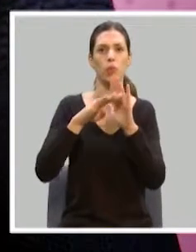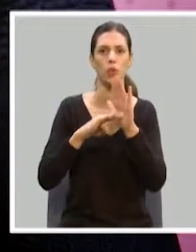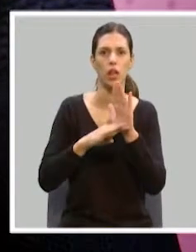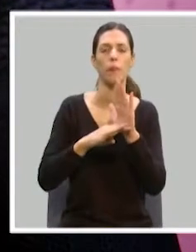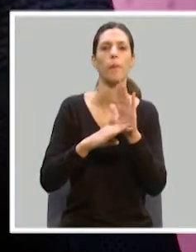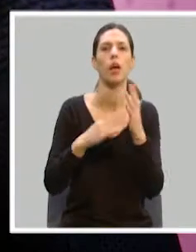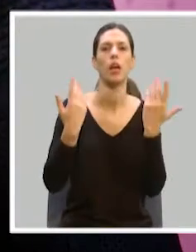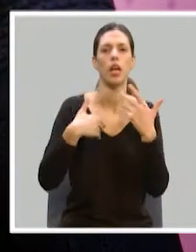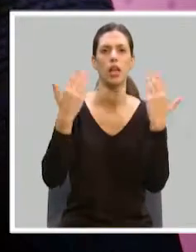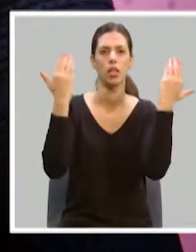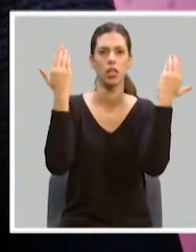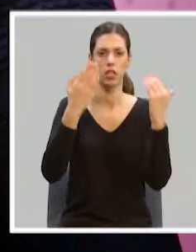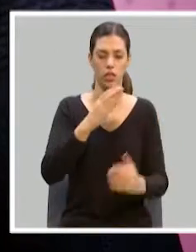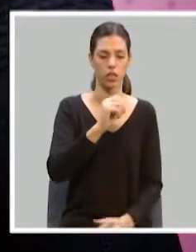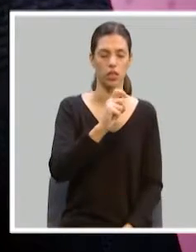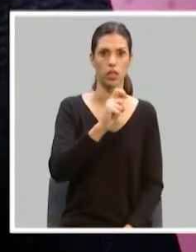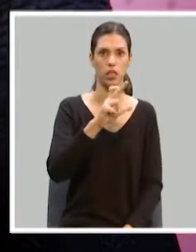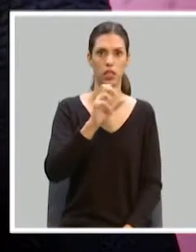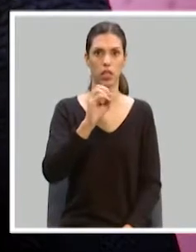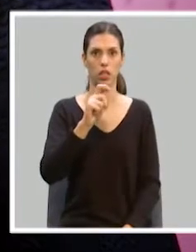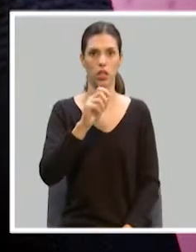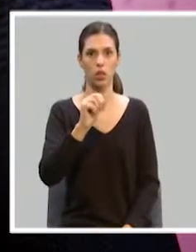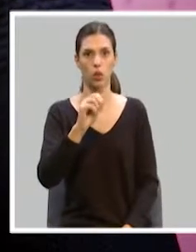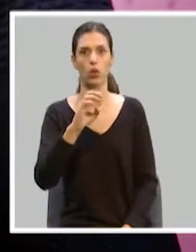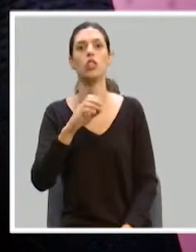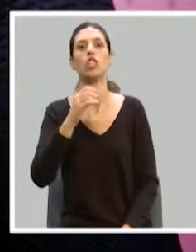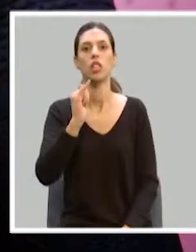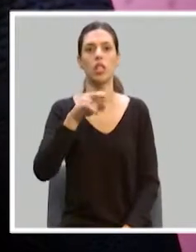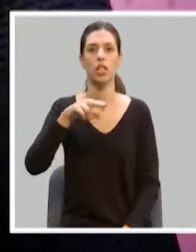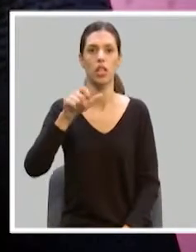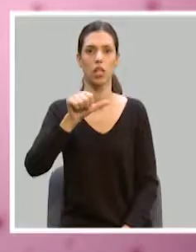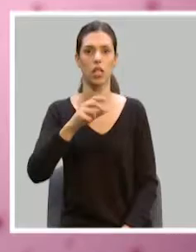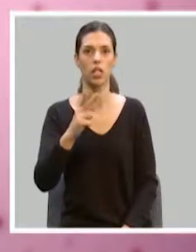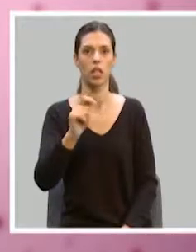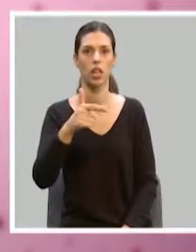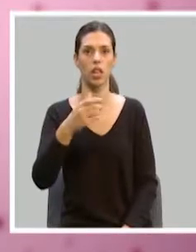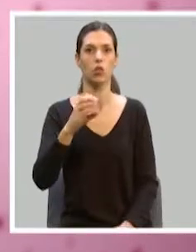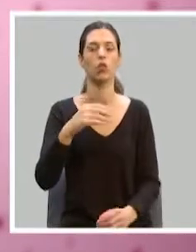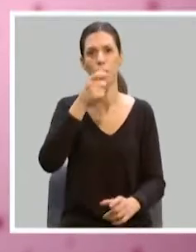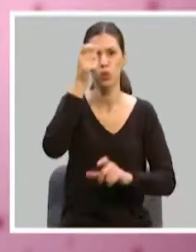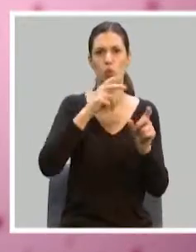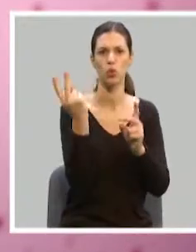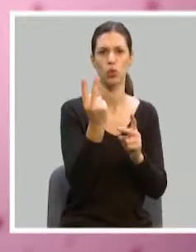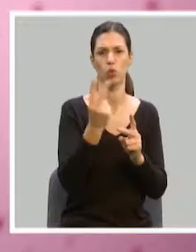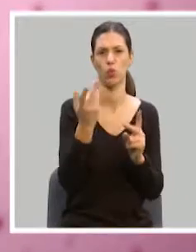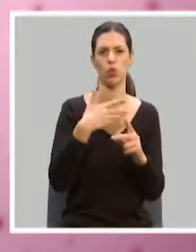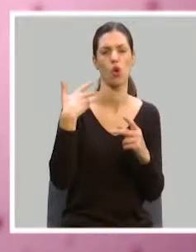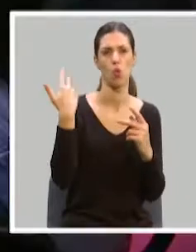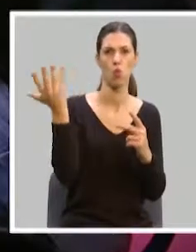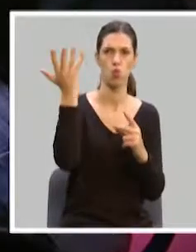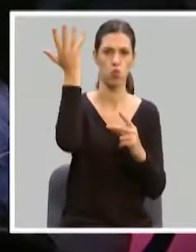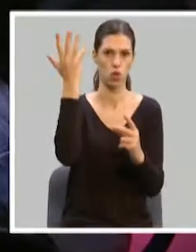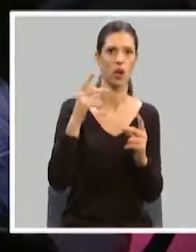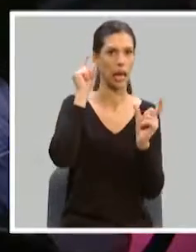as funções em que aduz que é feita por dois monstros da rádio em Portugal um chamado Fernando Alves e outros chama-se Pedro Pinheiro